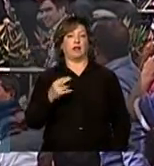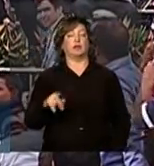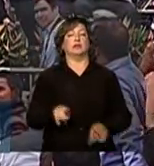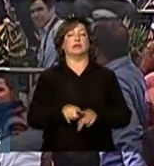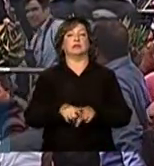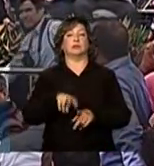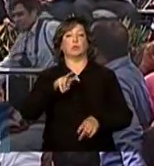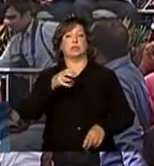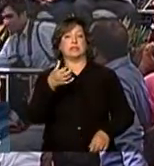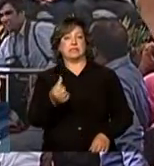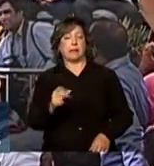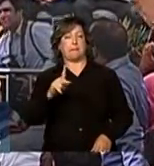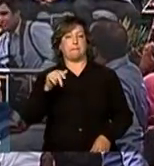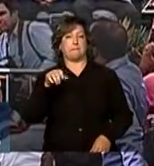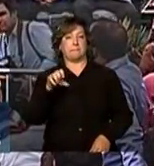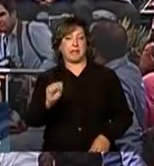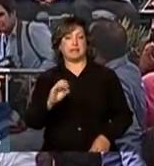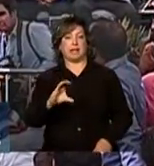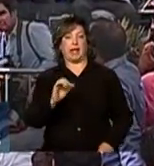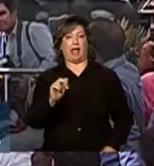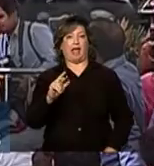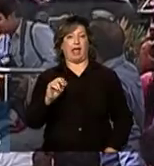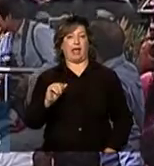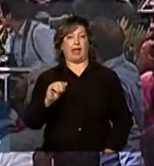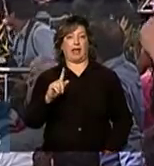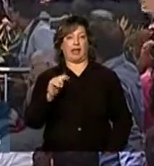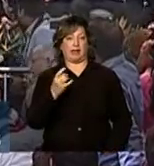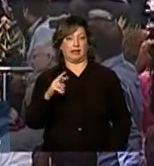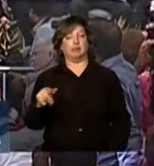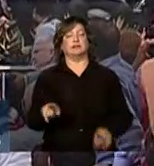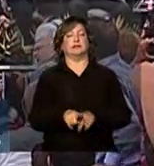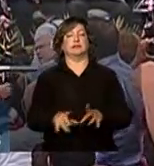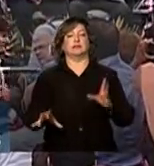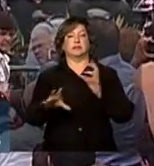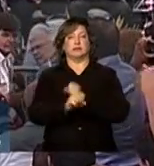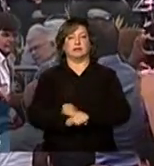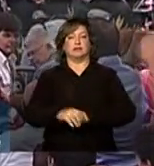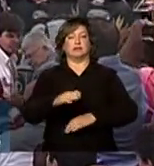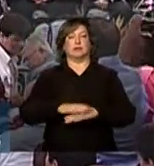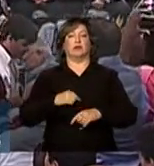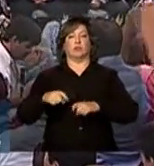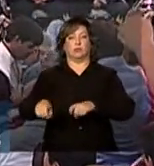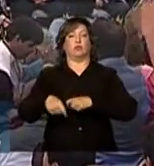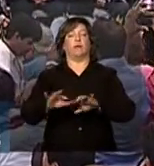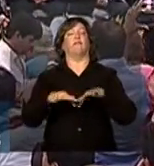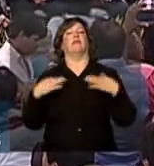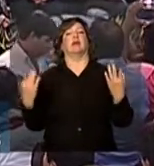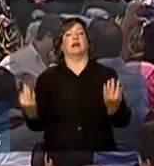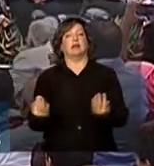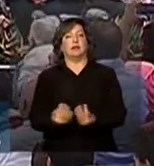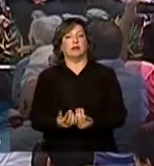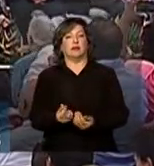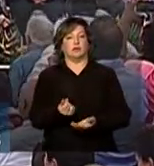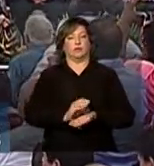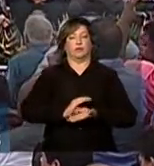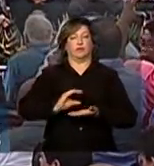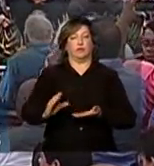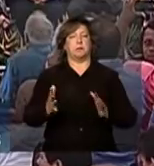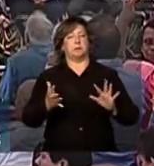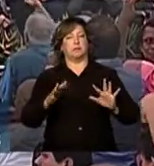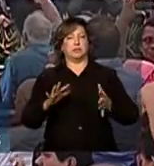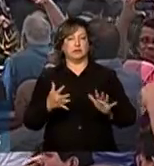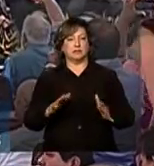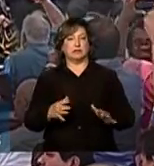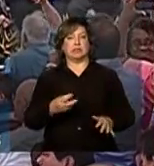carregadeira que beneficiarão cerca de 70.000 agricultores familiares investimento aproximado